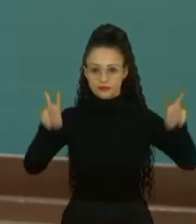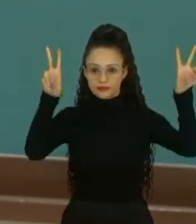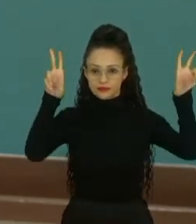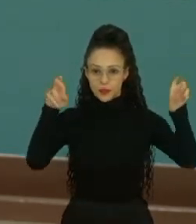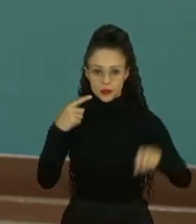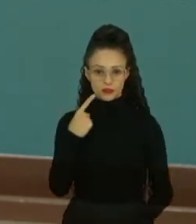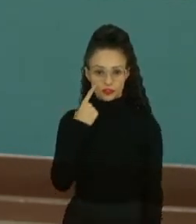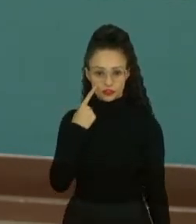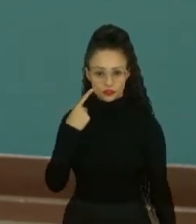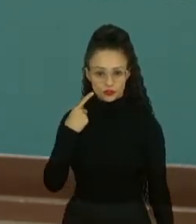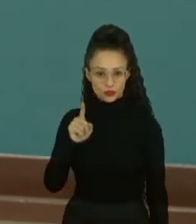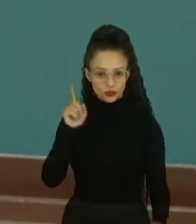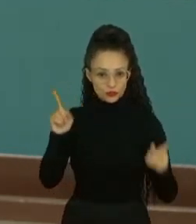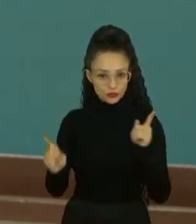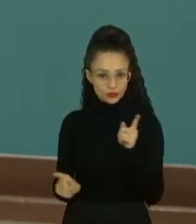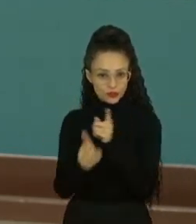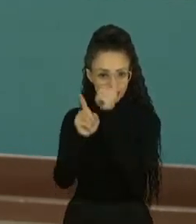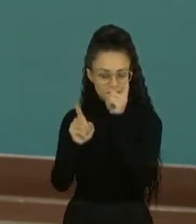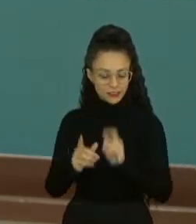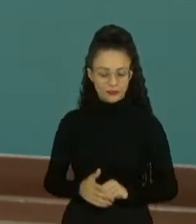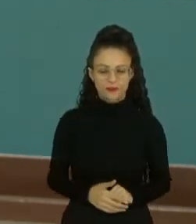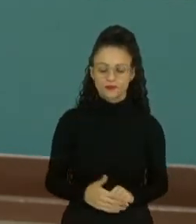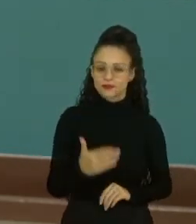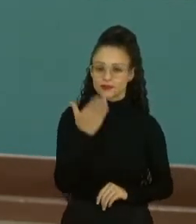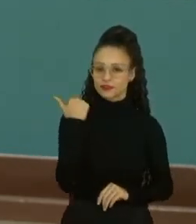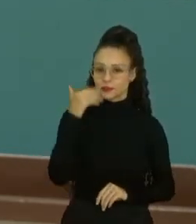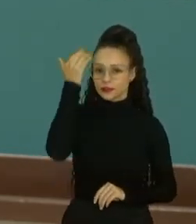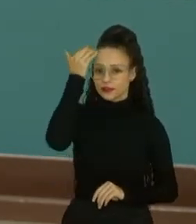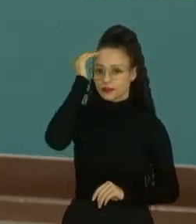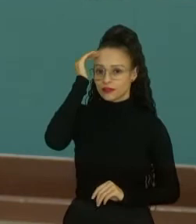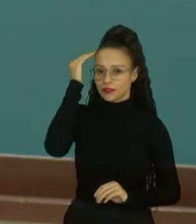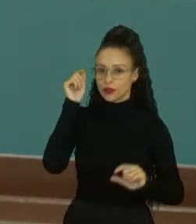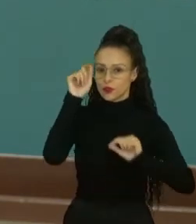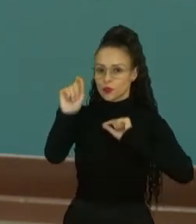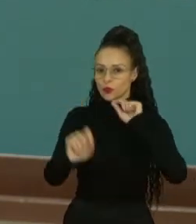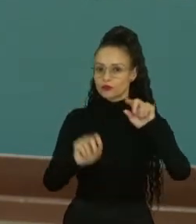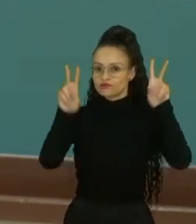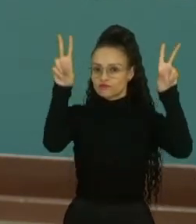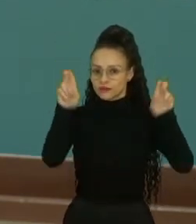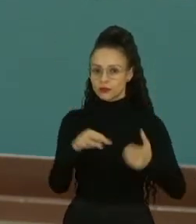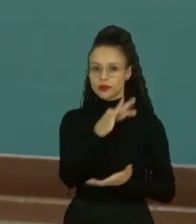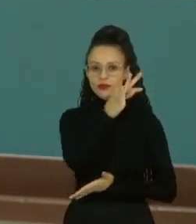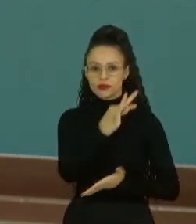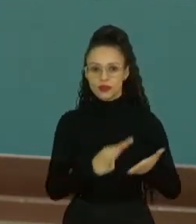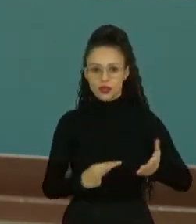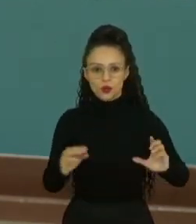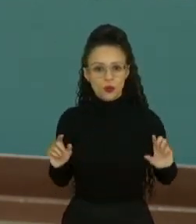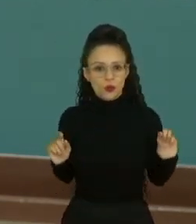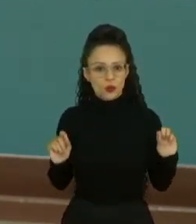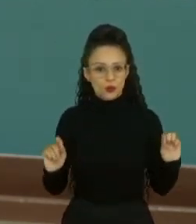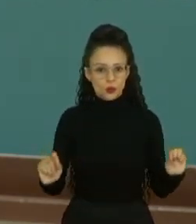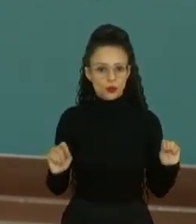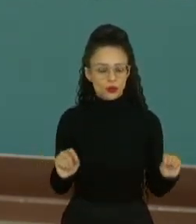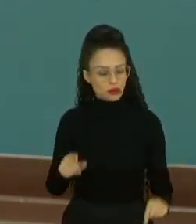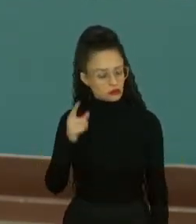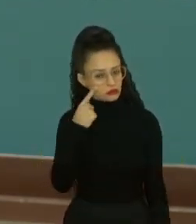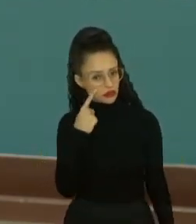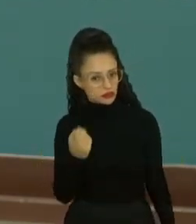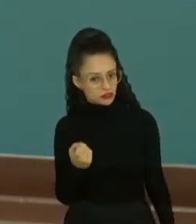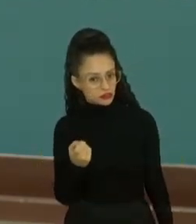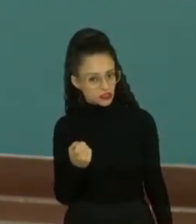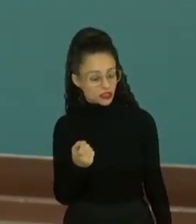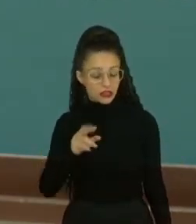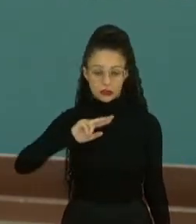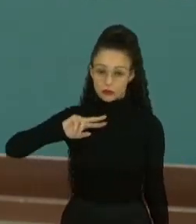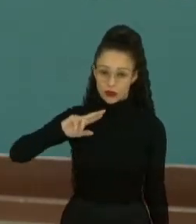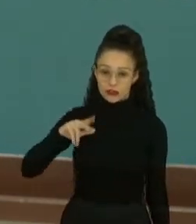Chama-se A Descoberta. Vamos entender então o que trata esse texto, qual é o assunto, né? Se é interessante, se